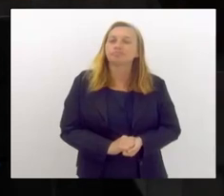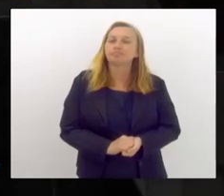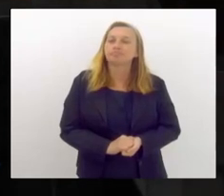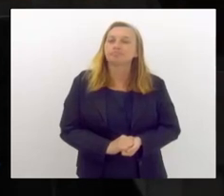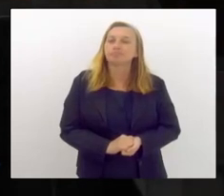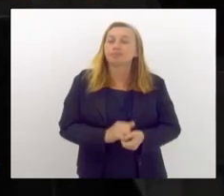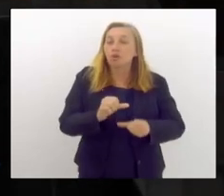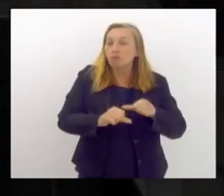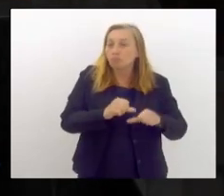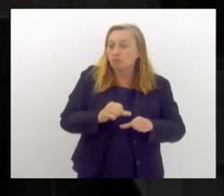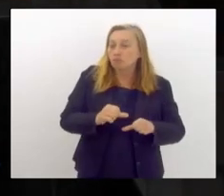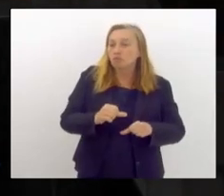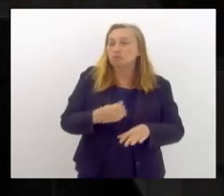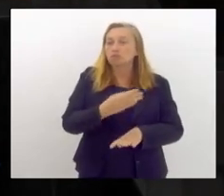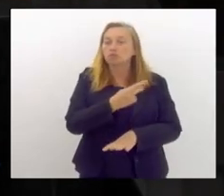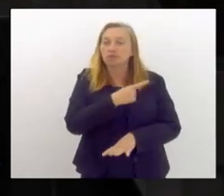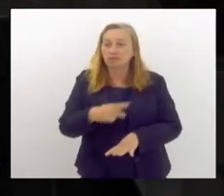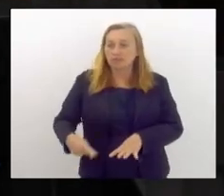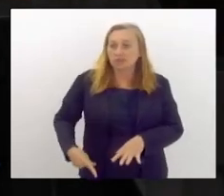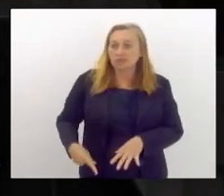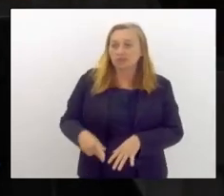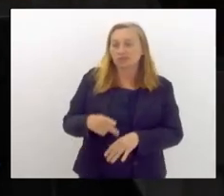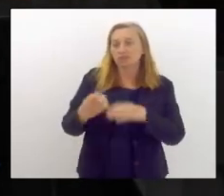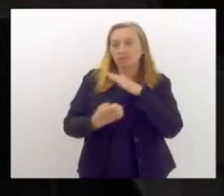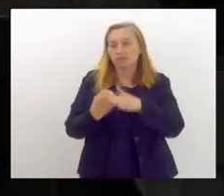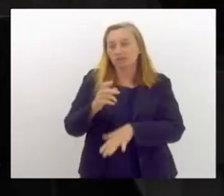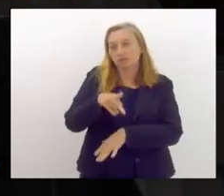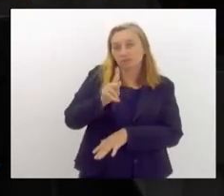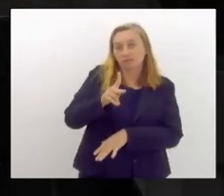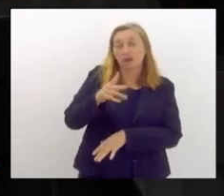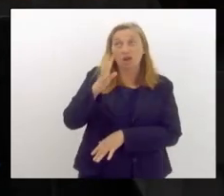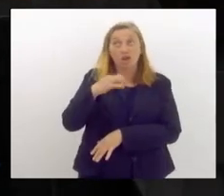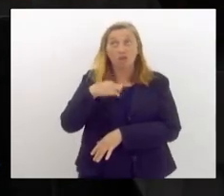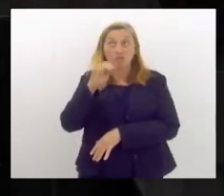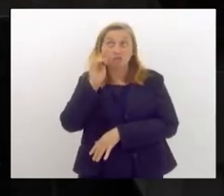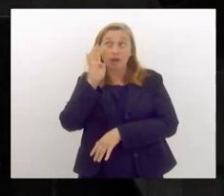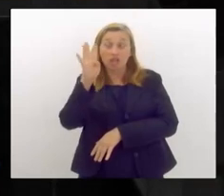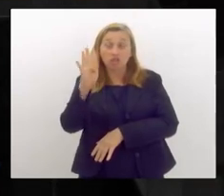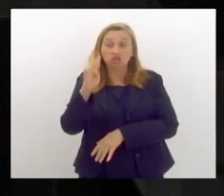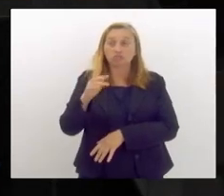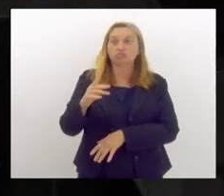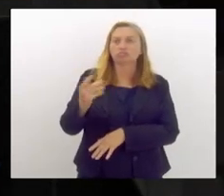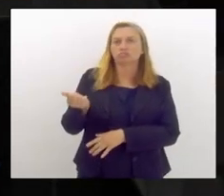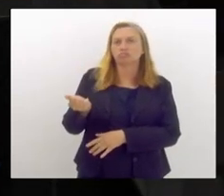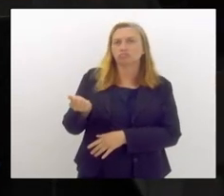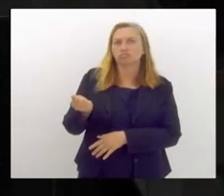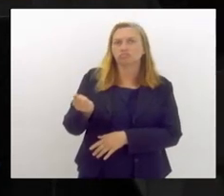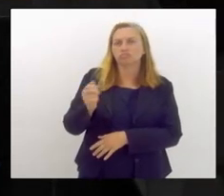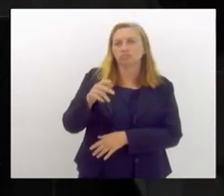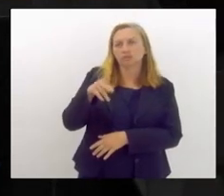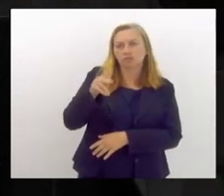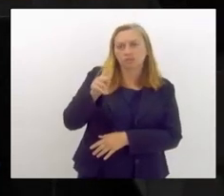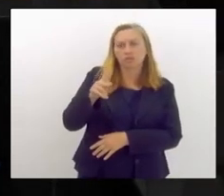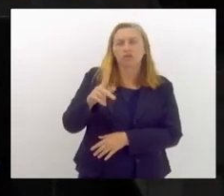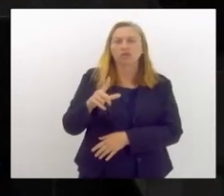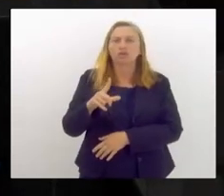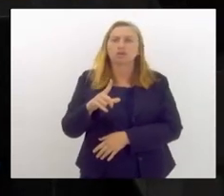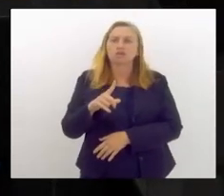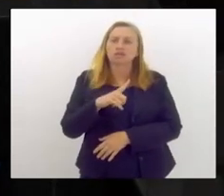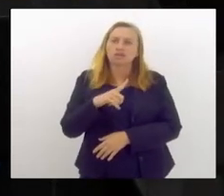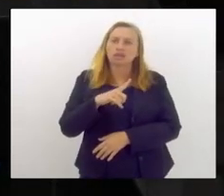Muda um presidente da Petrobras, eu imagino que a Petrobras tenha